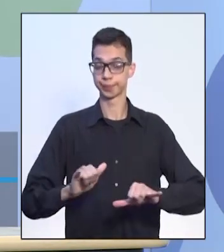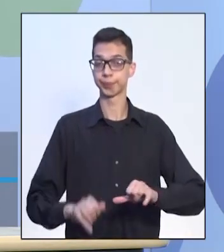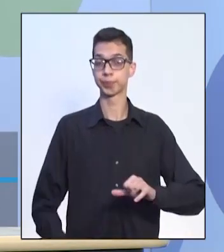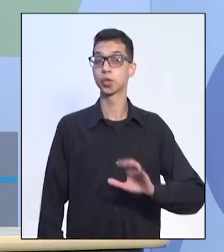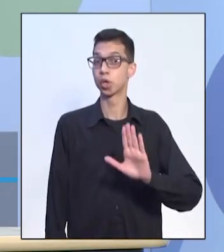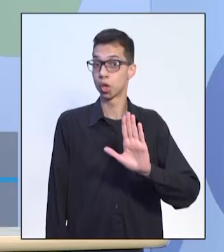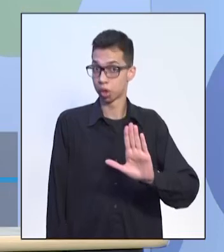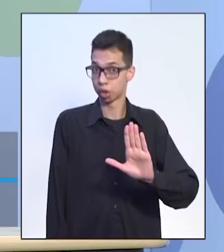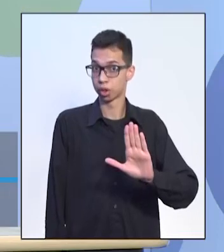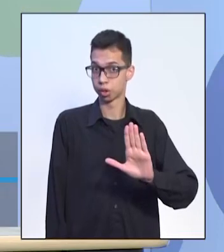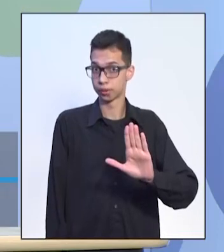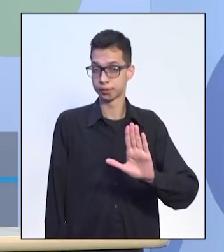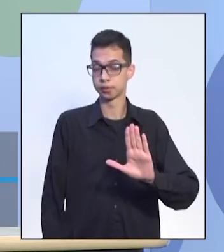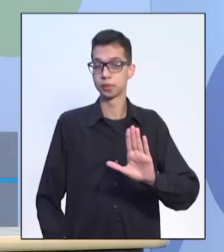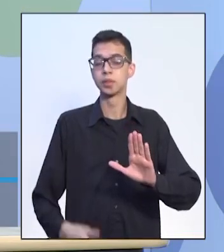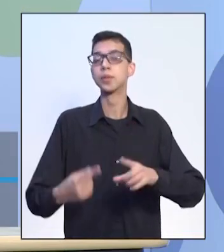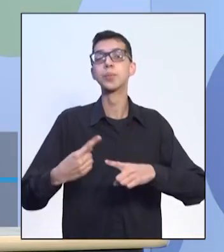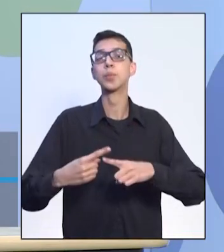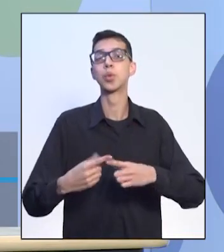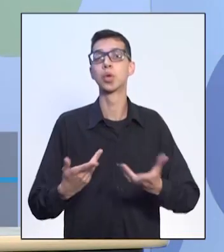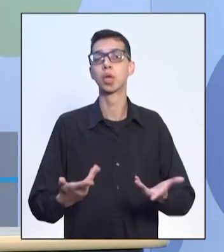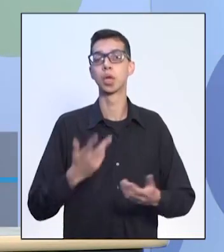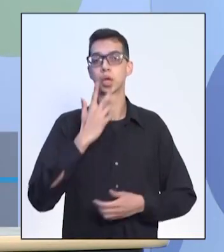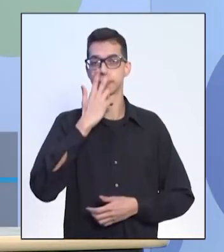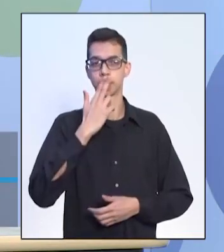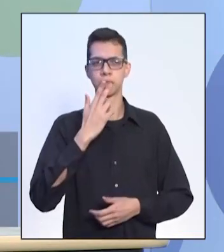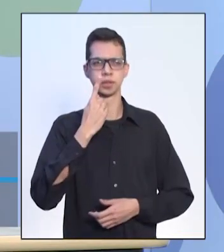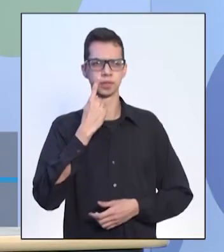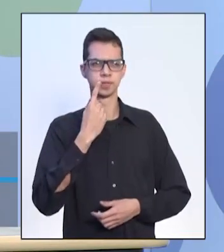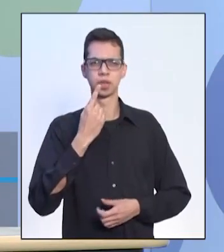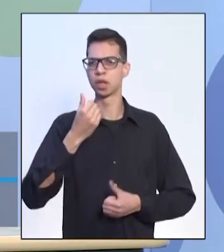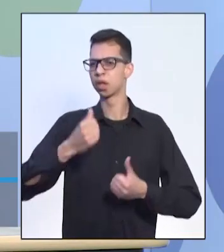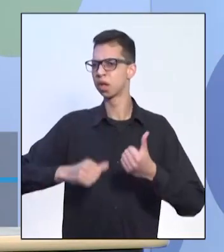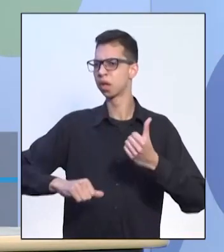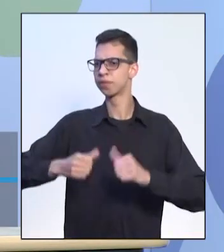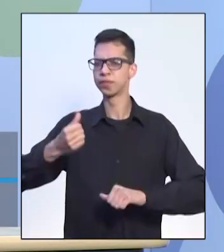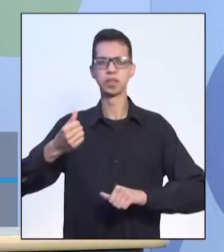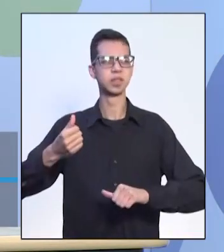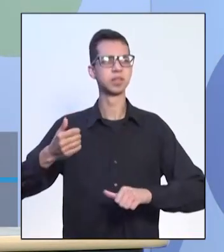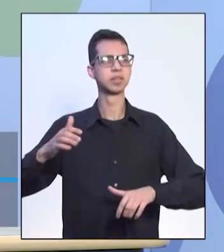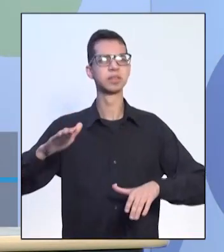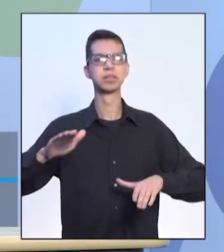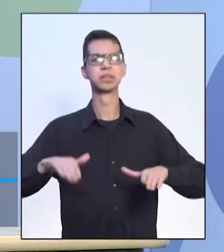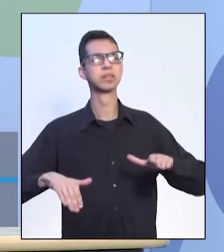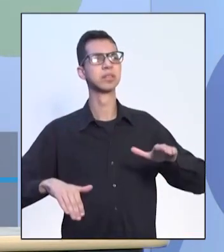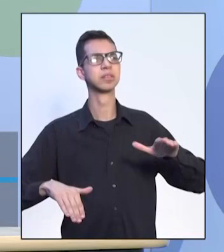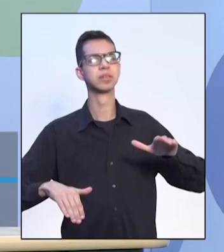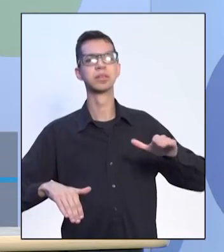né, ocorre porque somos imbuídos de um preconceito. Né?